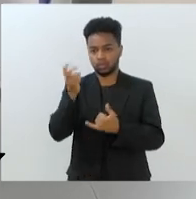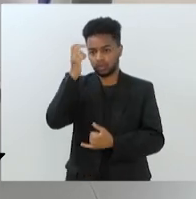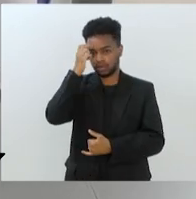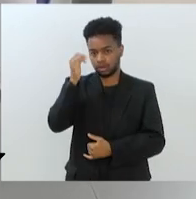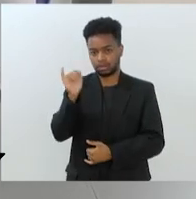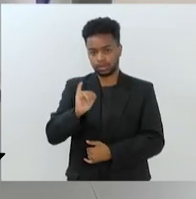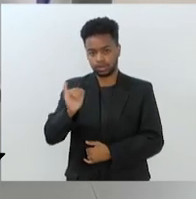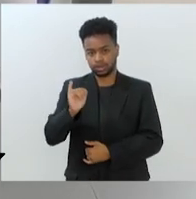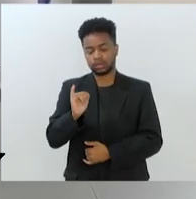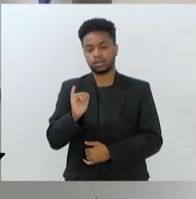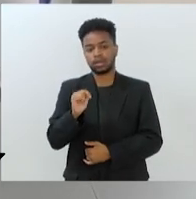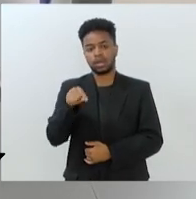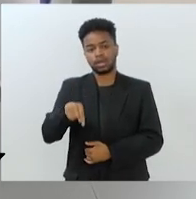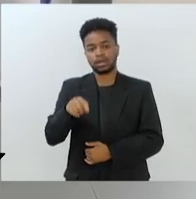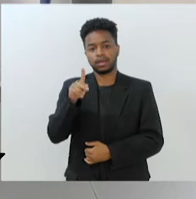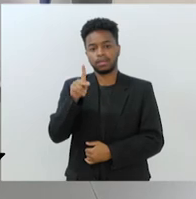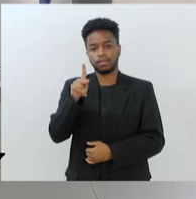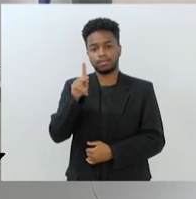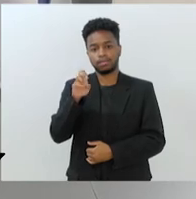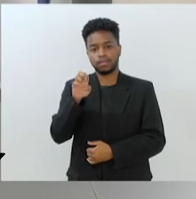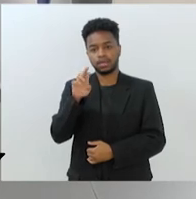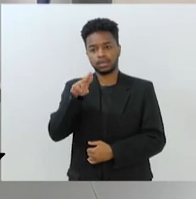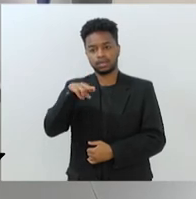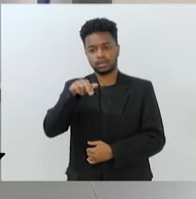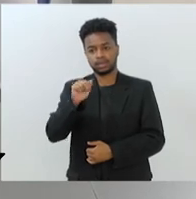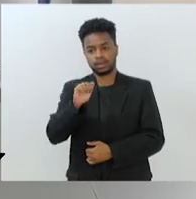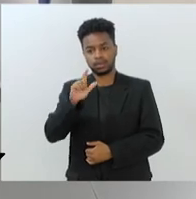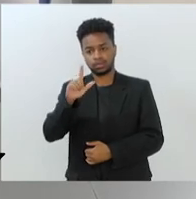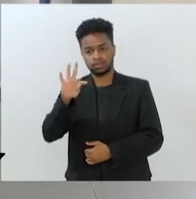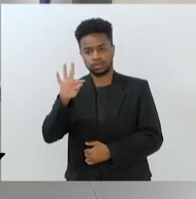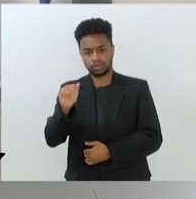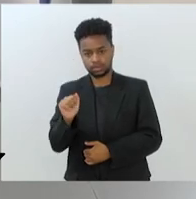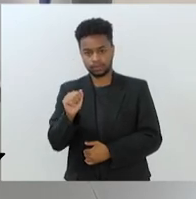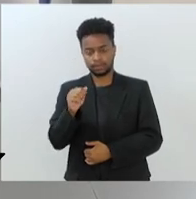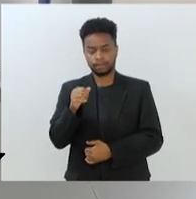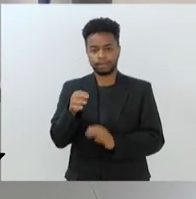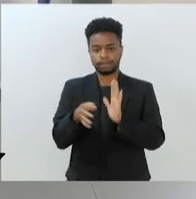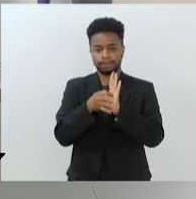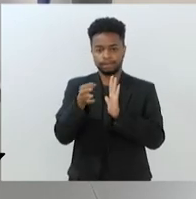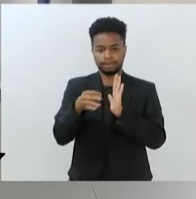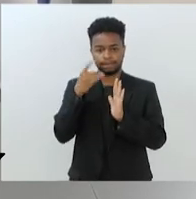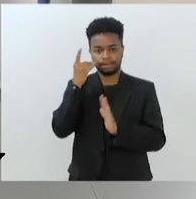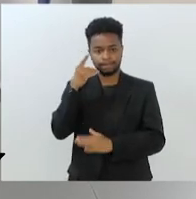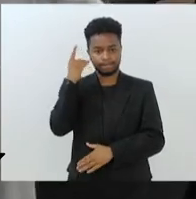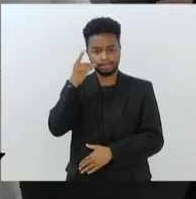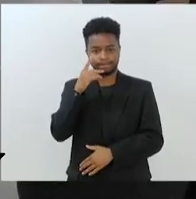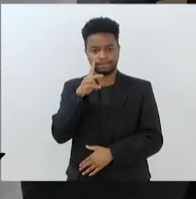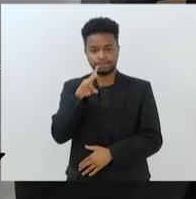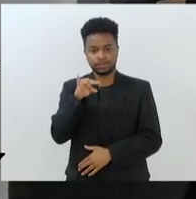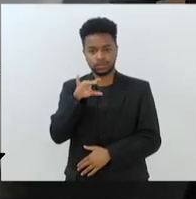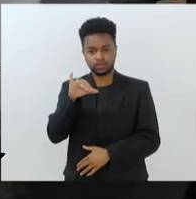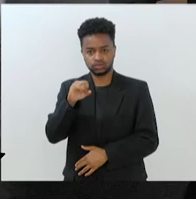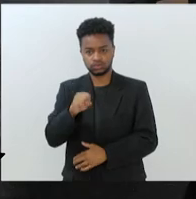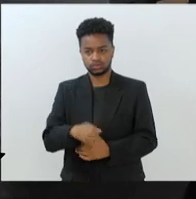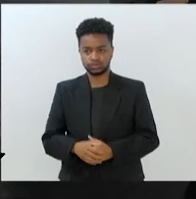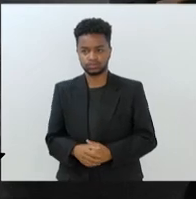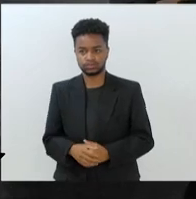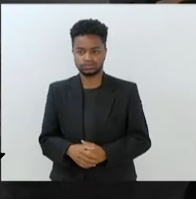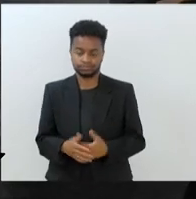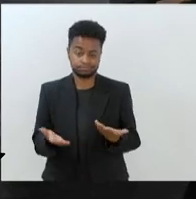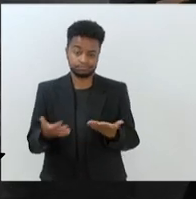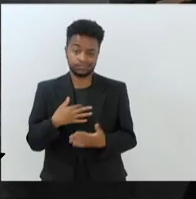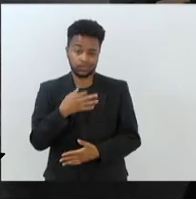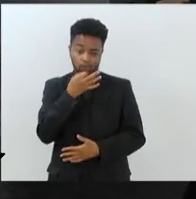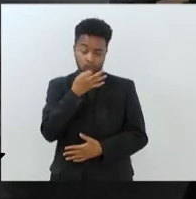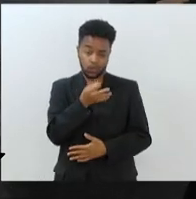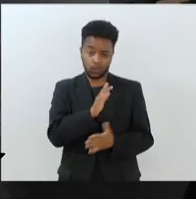Rio de Janeiro as pernaltas, pernas de pau. Para parecer, deputado Vinícius Cozzolino. Sem comentários. Então, o